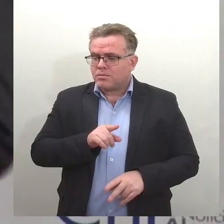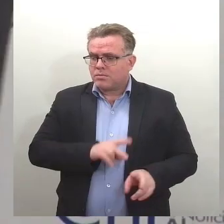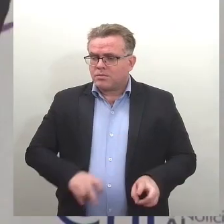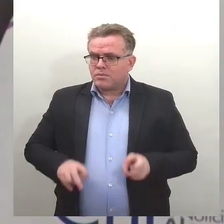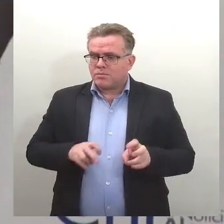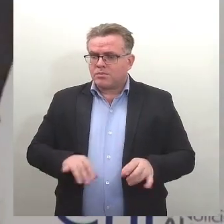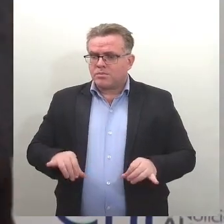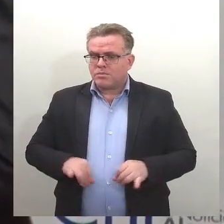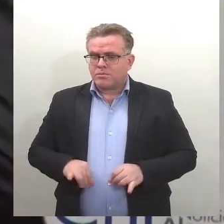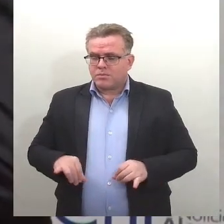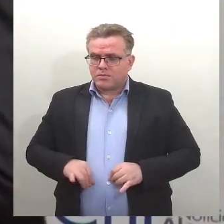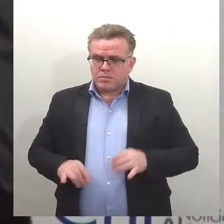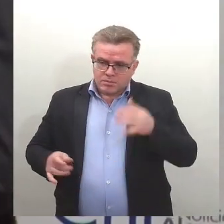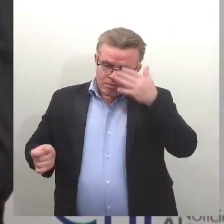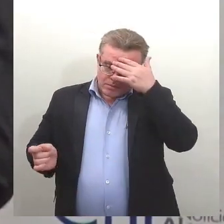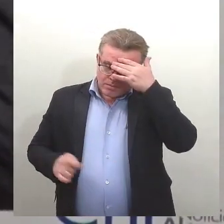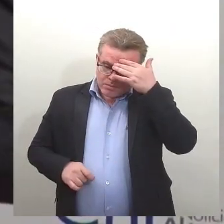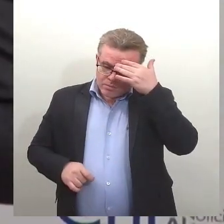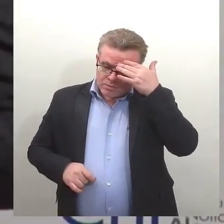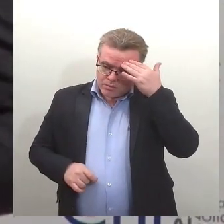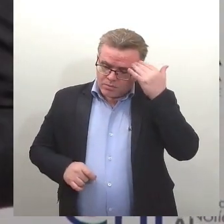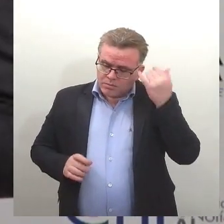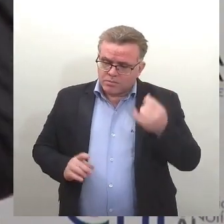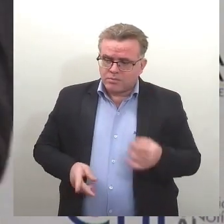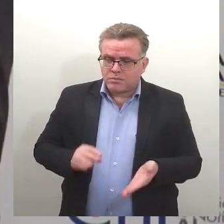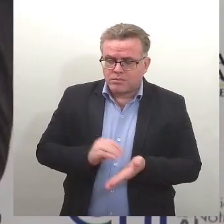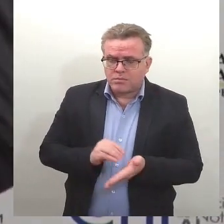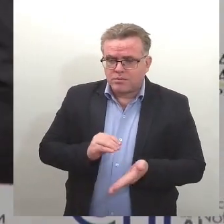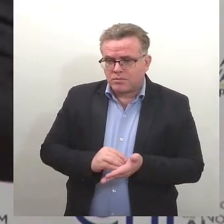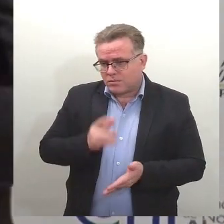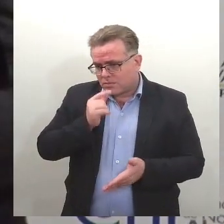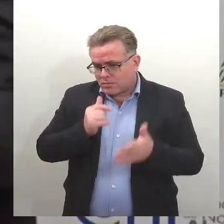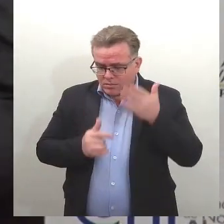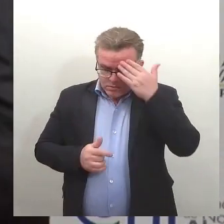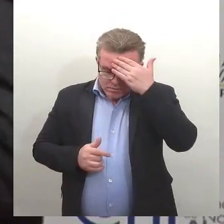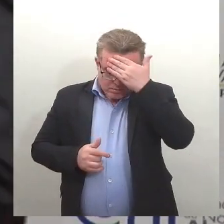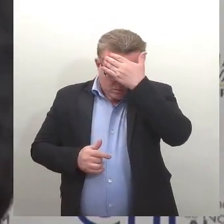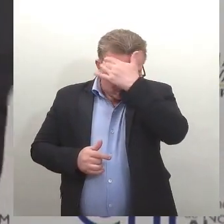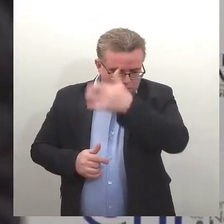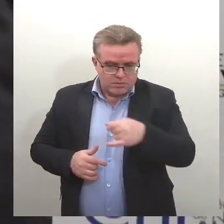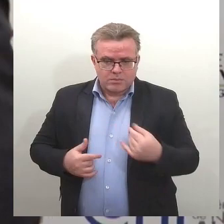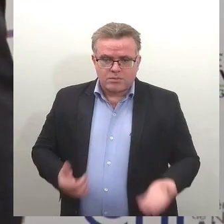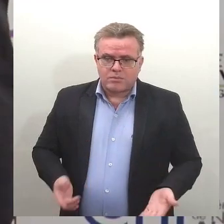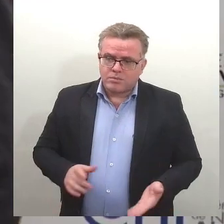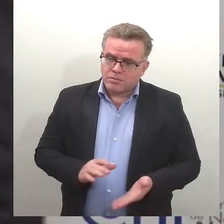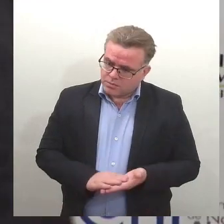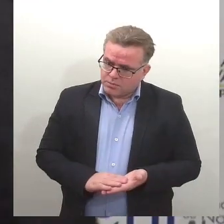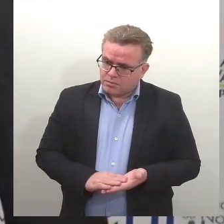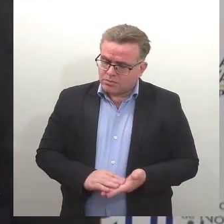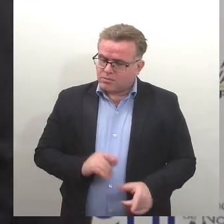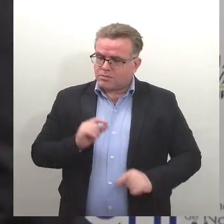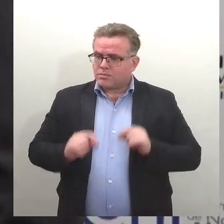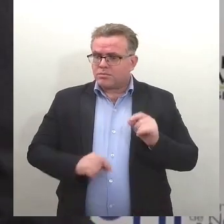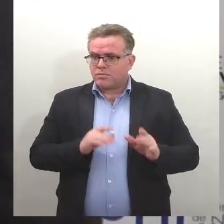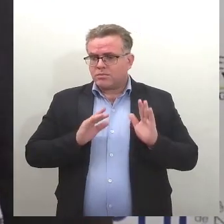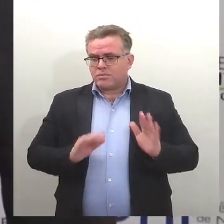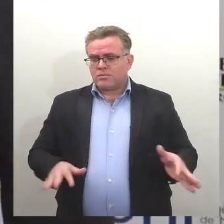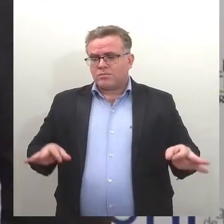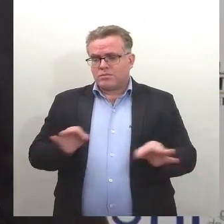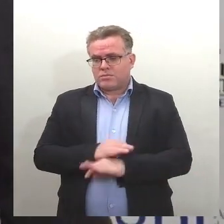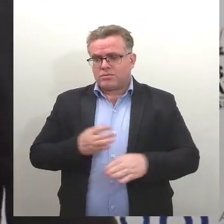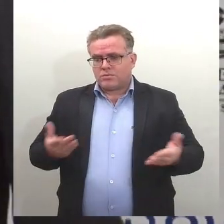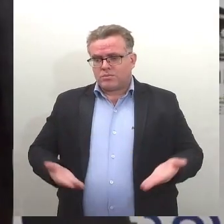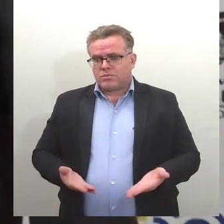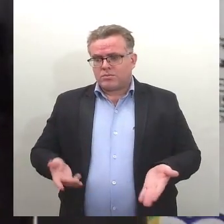água. O que aconteceu hoje, deputado Chico, na reunião que o senhor teve lá na DESO hoje pela manhã? Bom dia. Bom dia. Na verdade, eu fiz